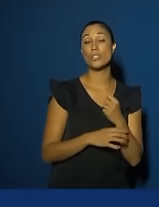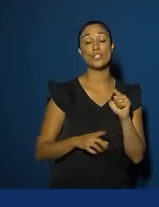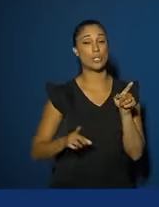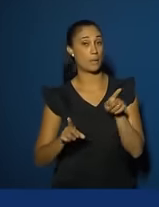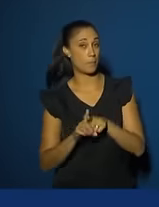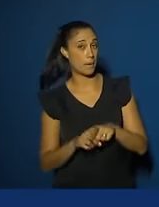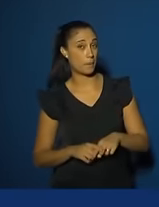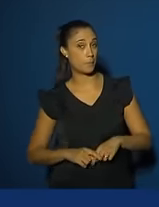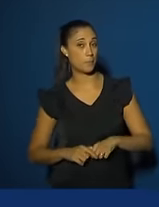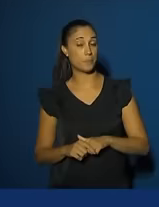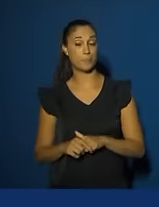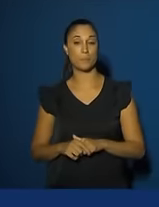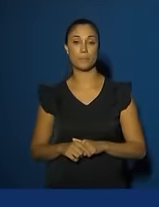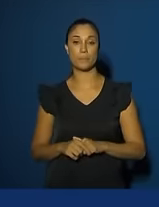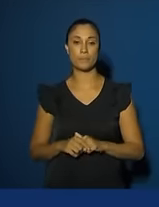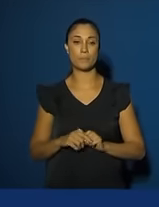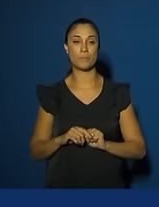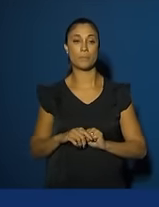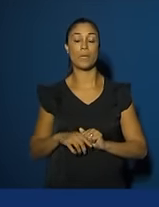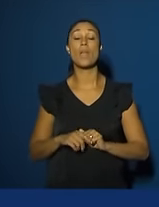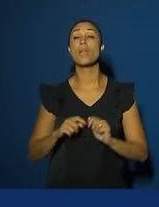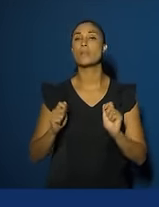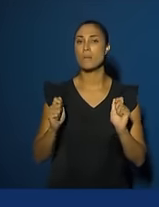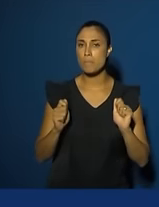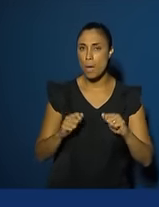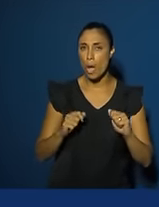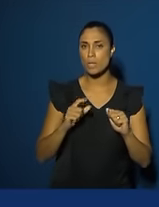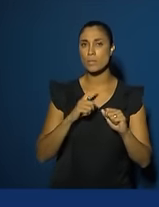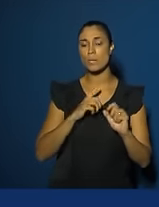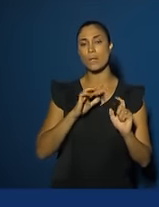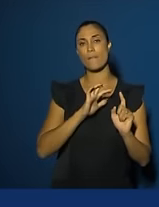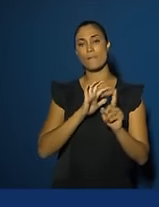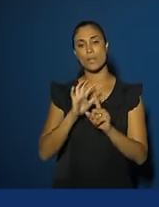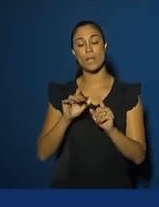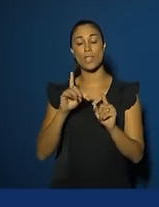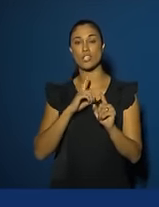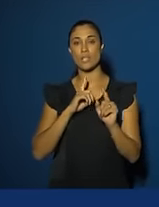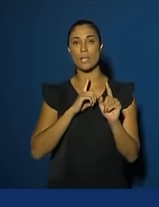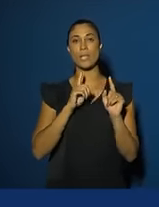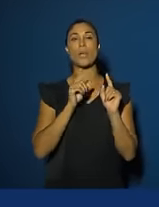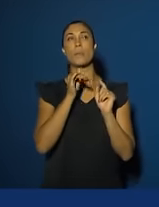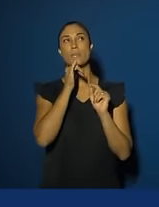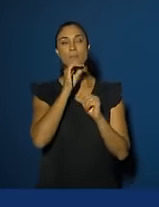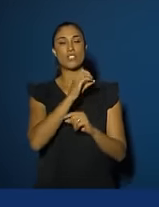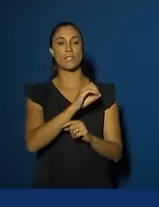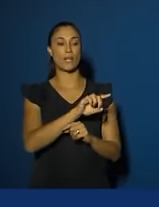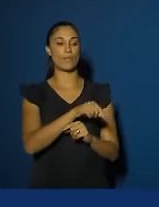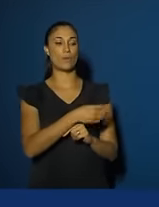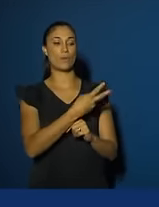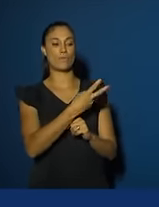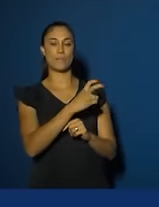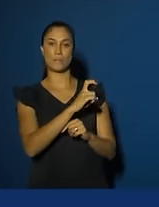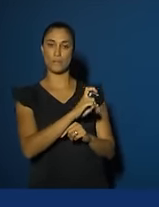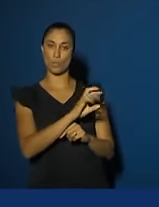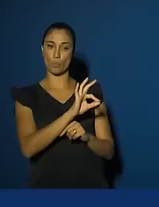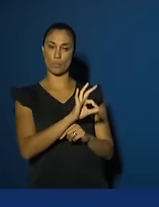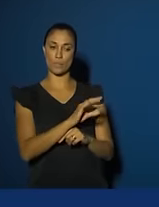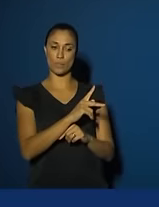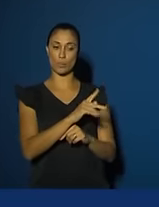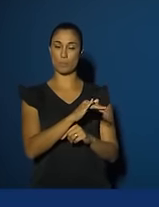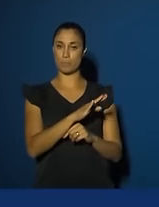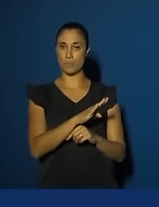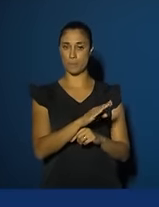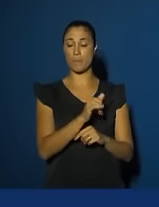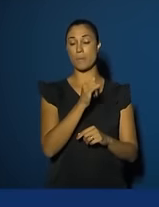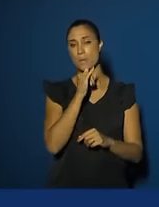eh que possa haver um contingenciamento nós temos uma margem de 0,25% do PIB mas nós não queremos